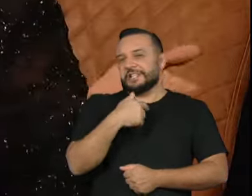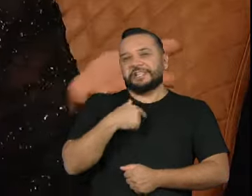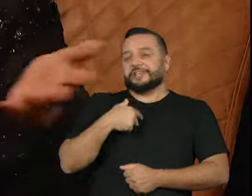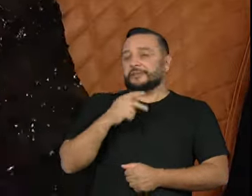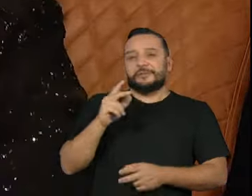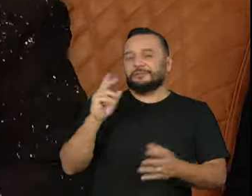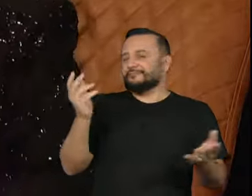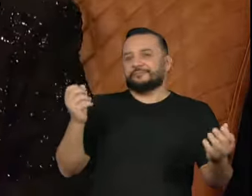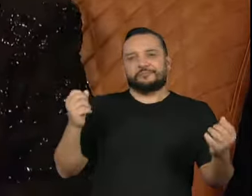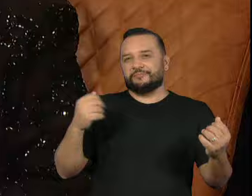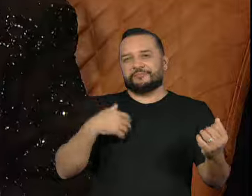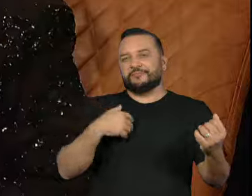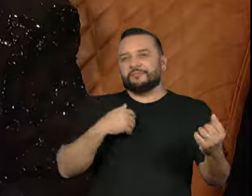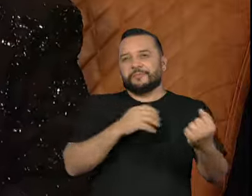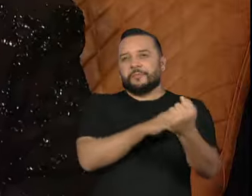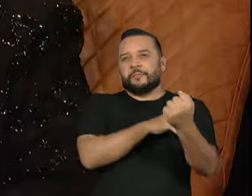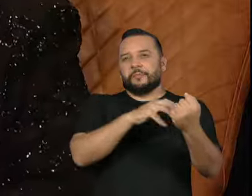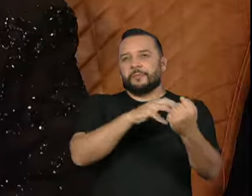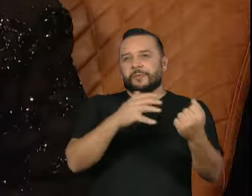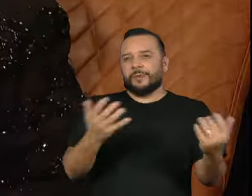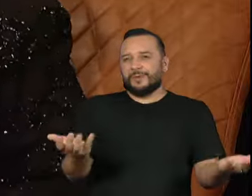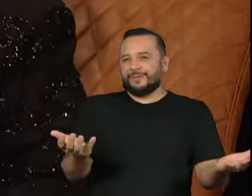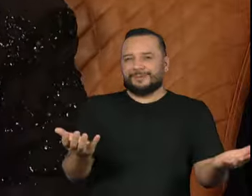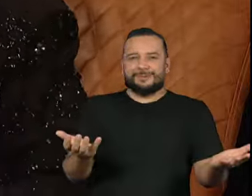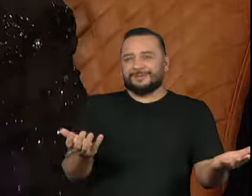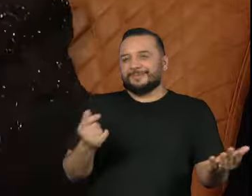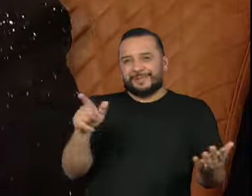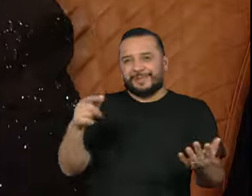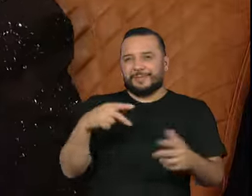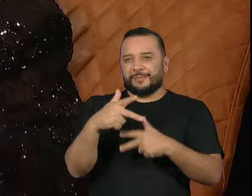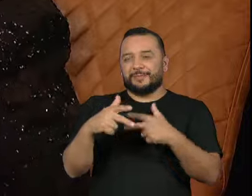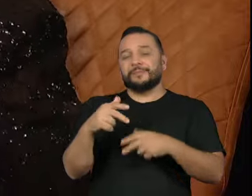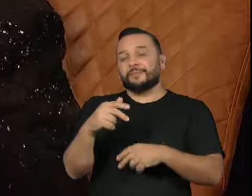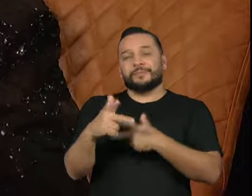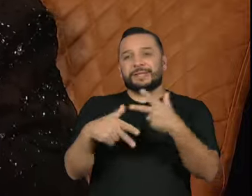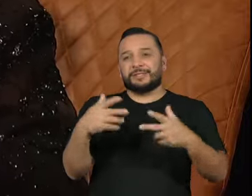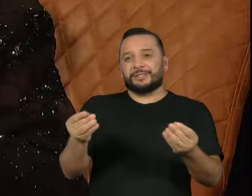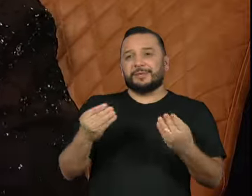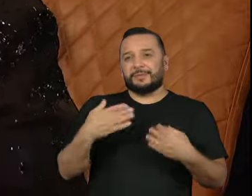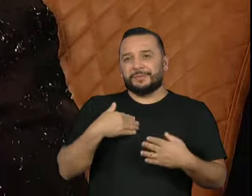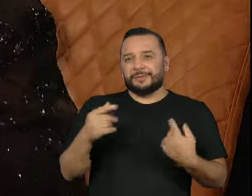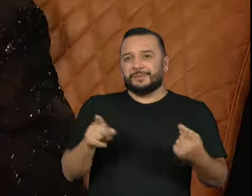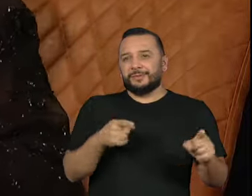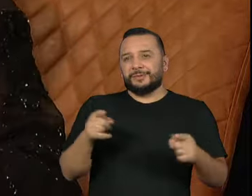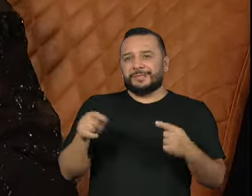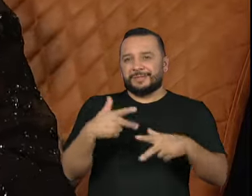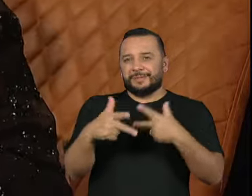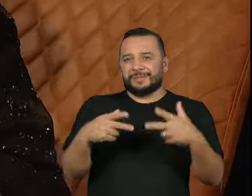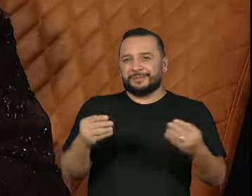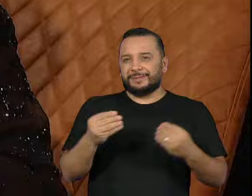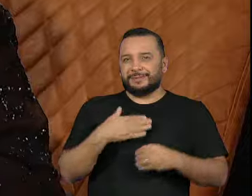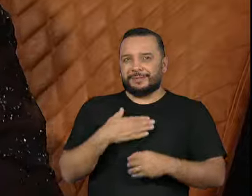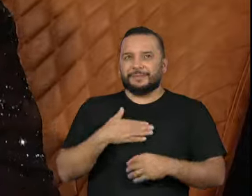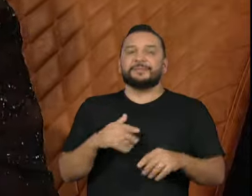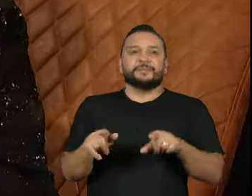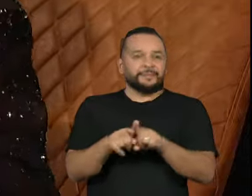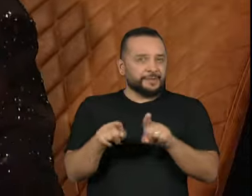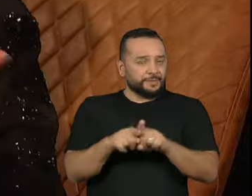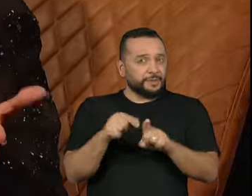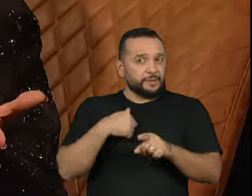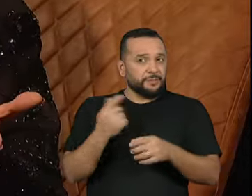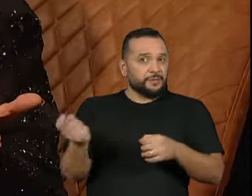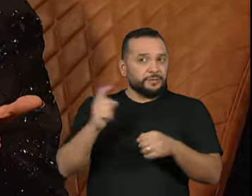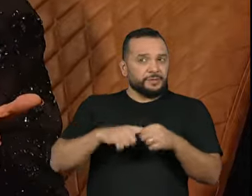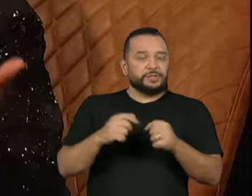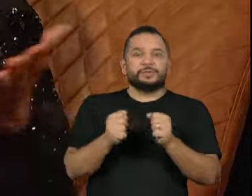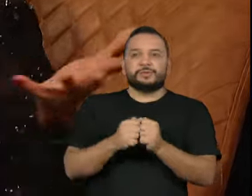de presente. E foi maravilhoso. E depois eu acho que eu voltei na casa dele com o Marcos Valle também, que também é